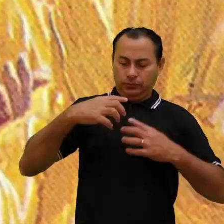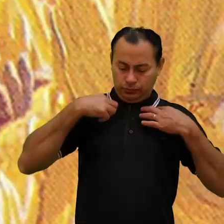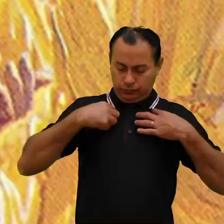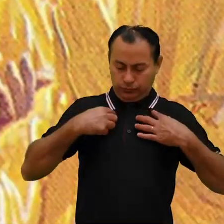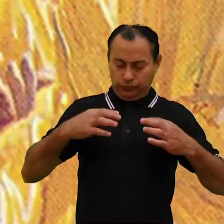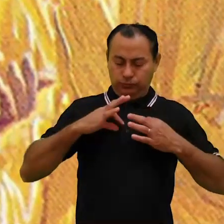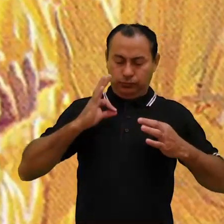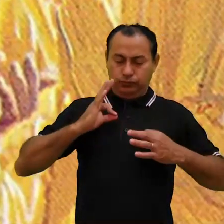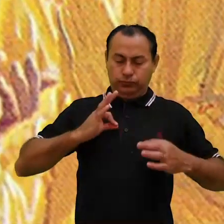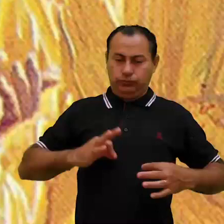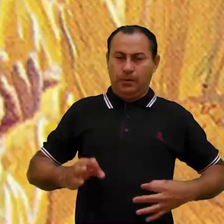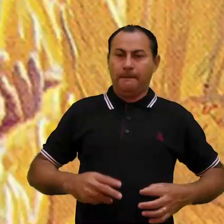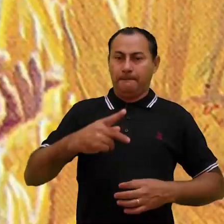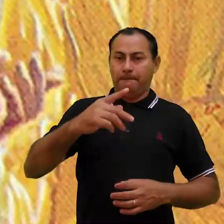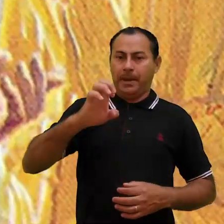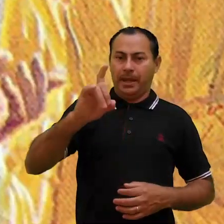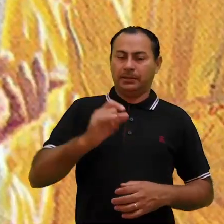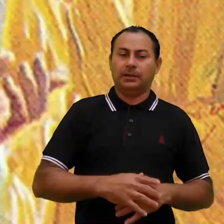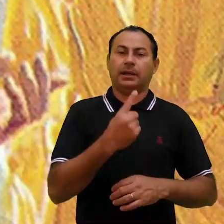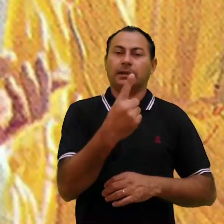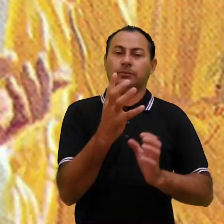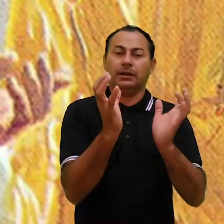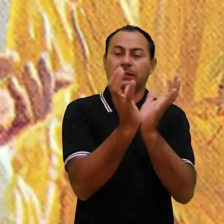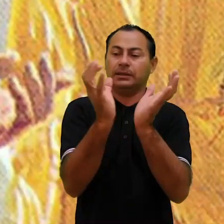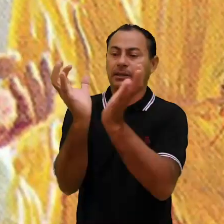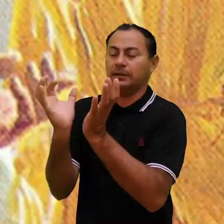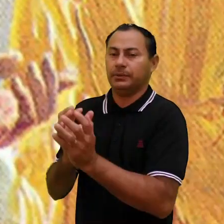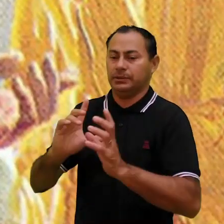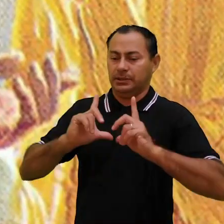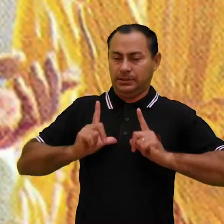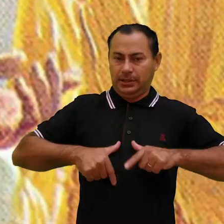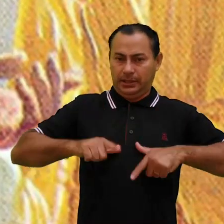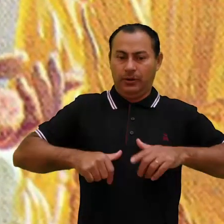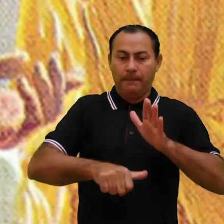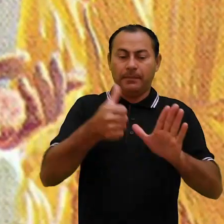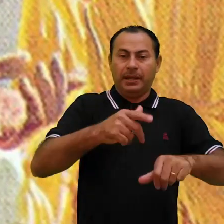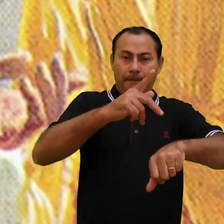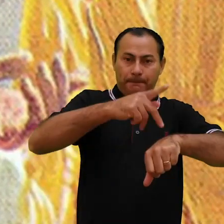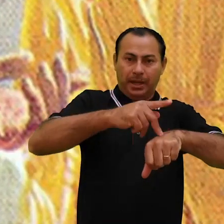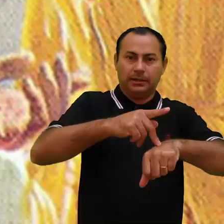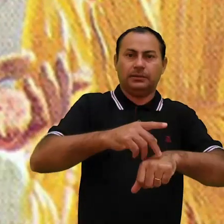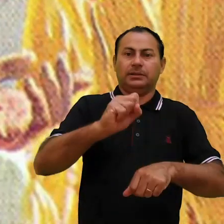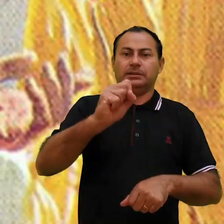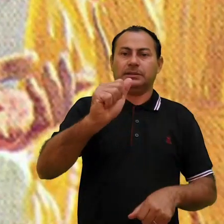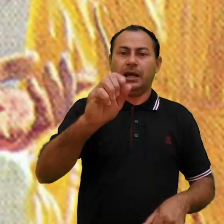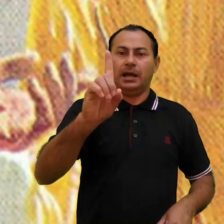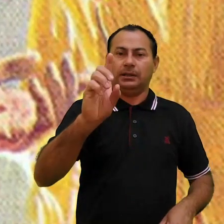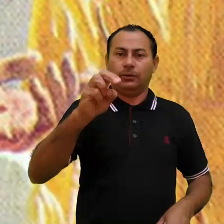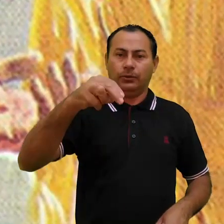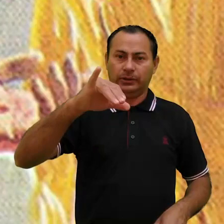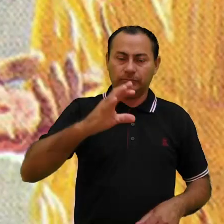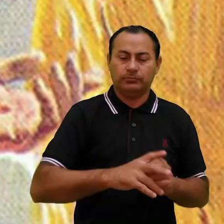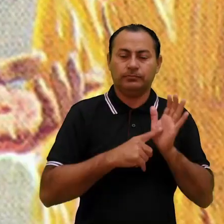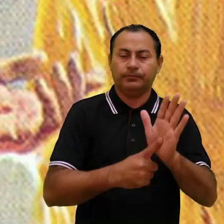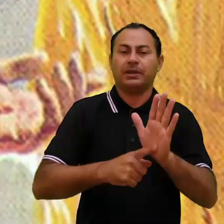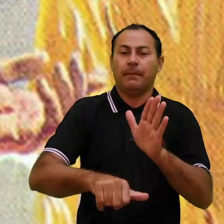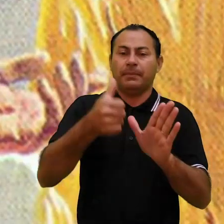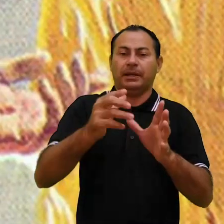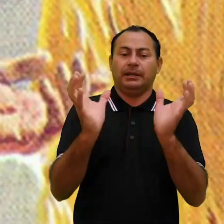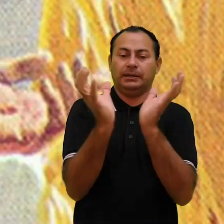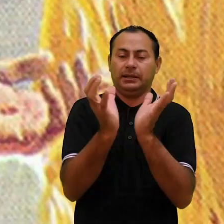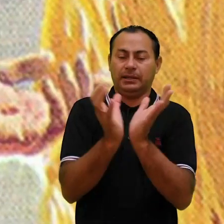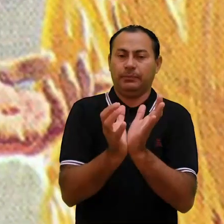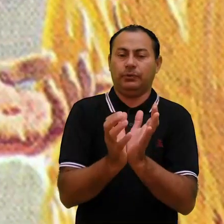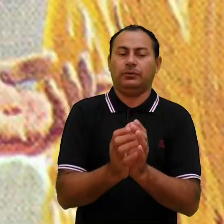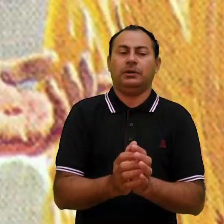12 pedras bordadas, uma para cada tribo de Israel. A primeira pedra era sardônio e representava a primeira tribo de